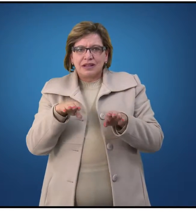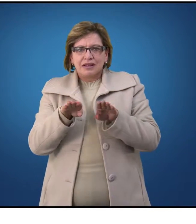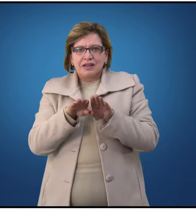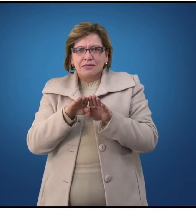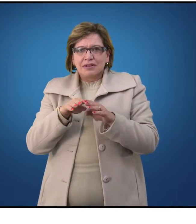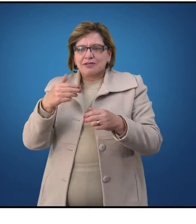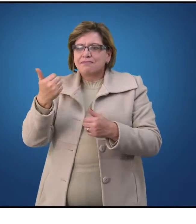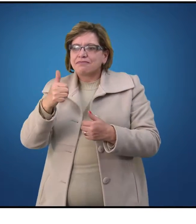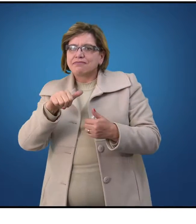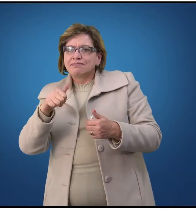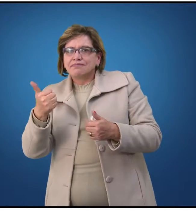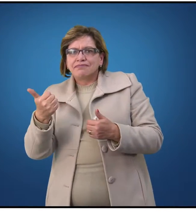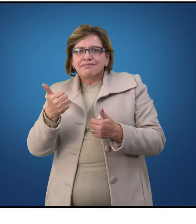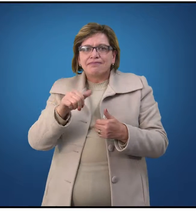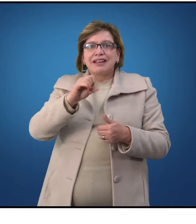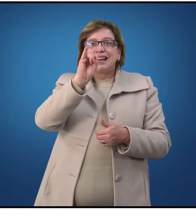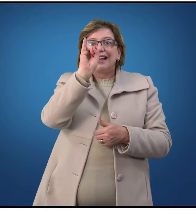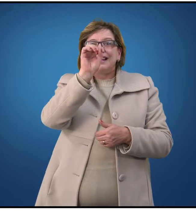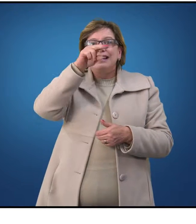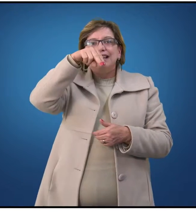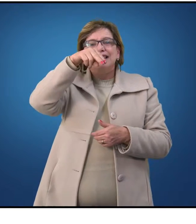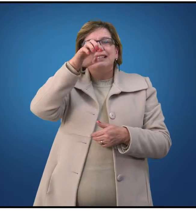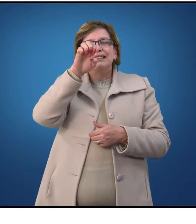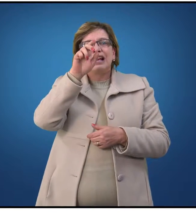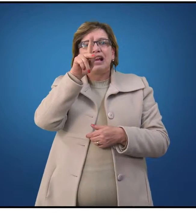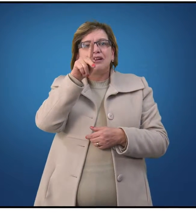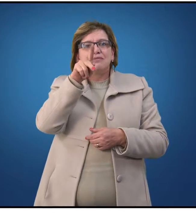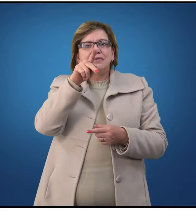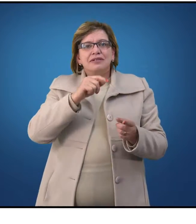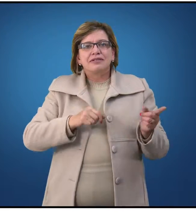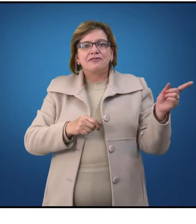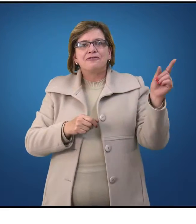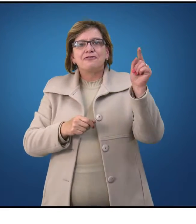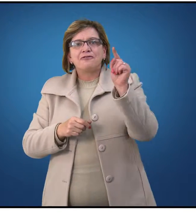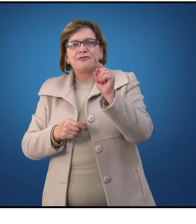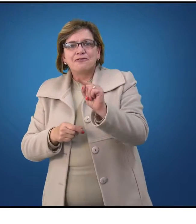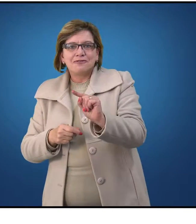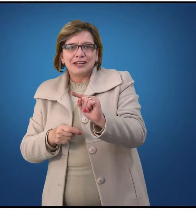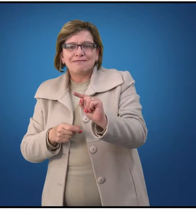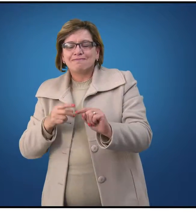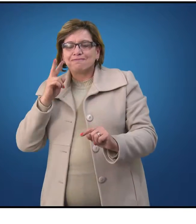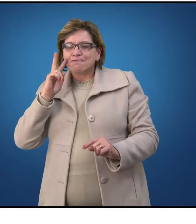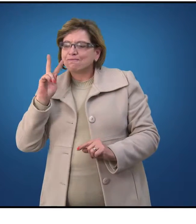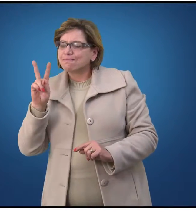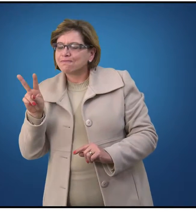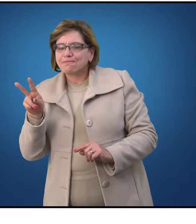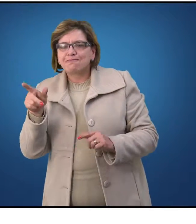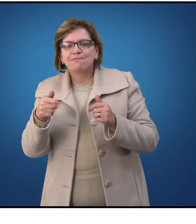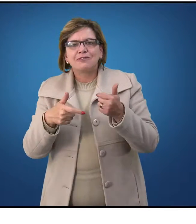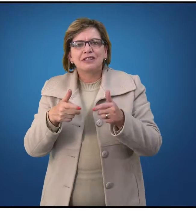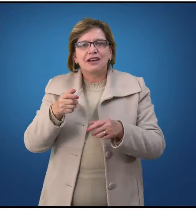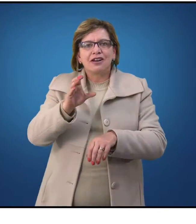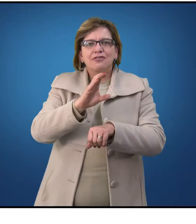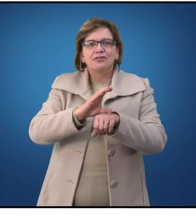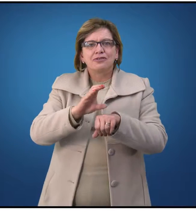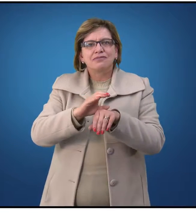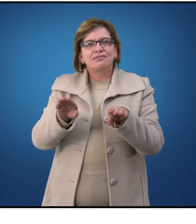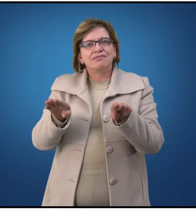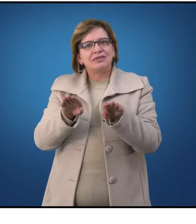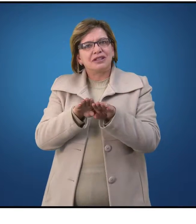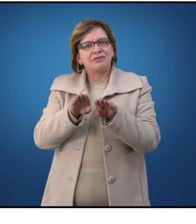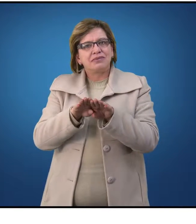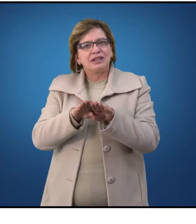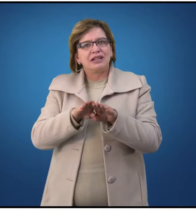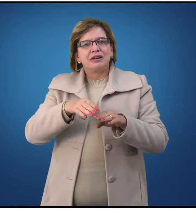analisados pelo INEP também, que são os avaliadores, vêm até a nossa instituição para avaliar os nossos cursos. E agora nós estamos